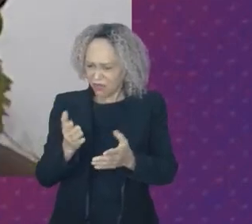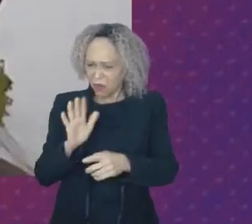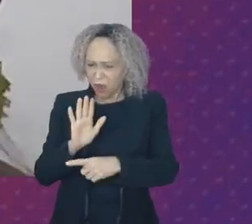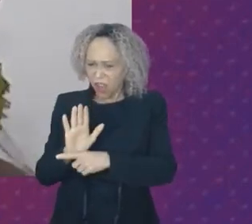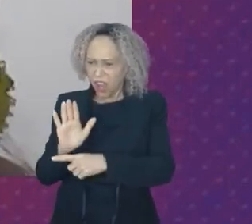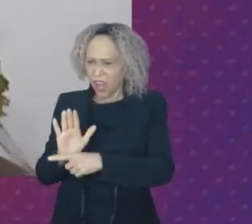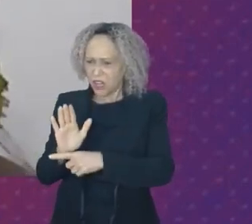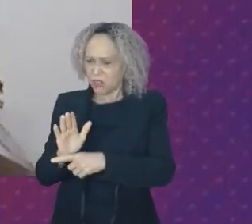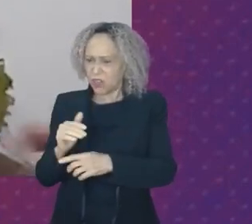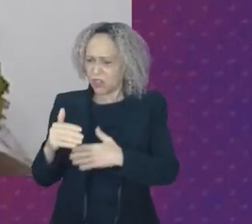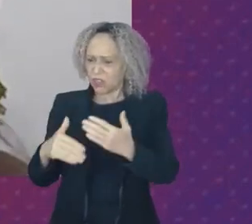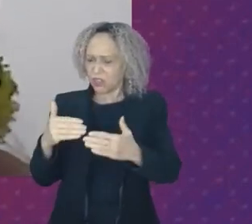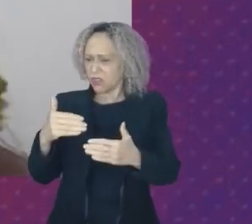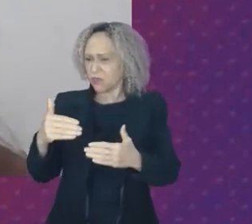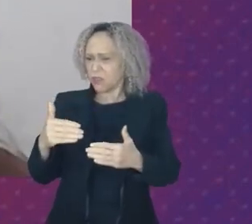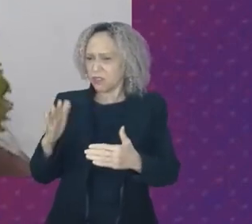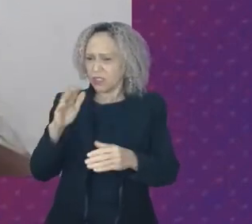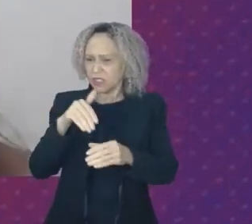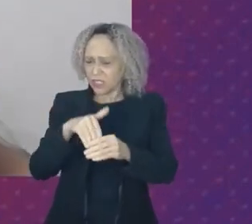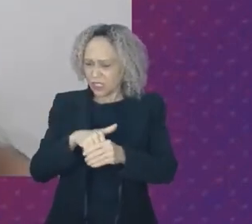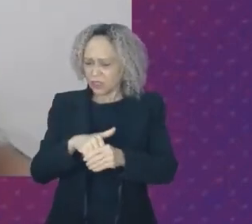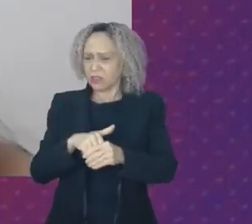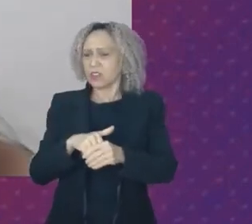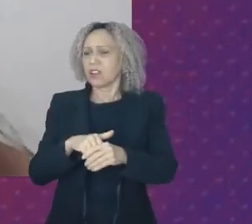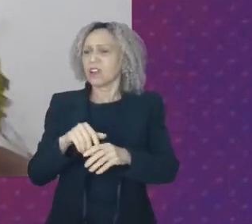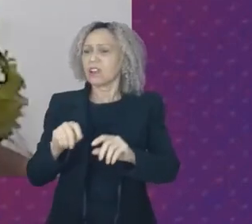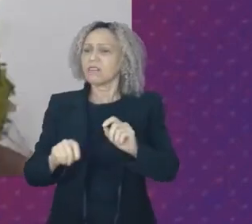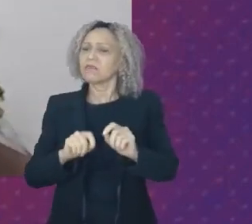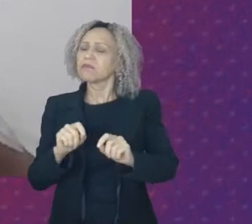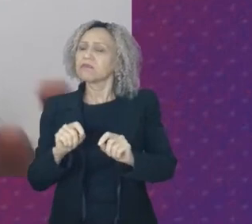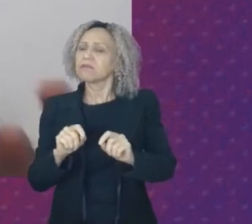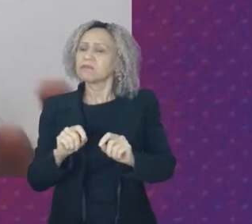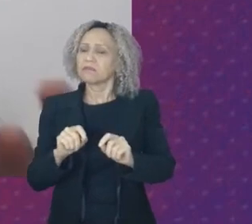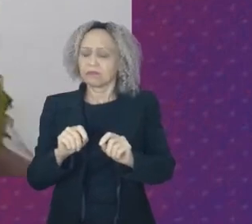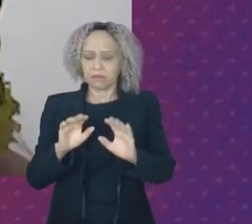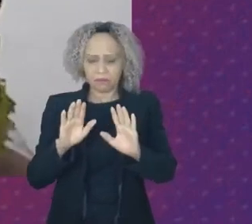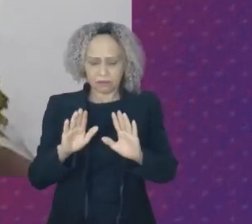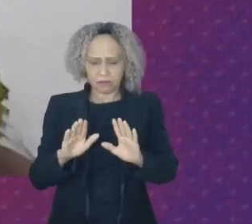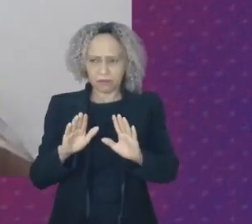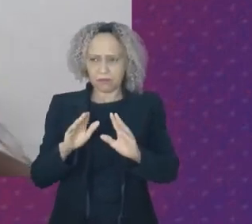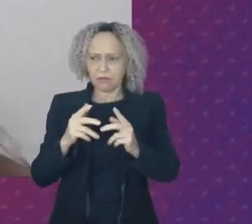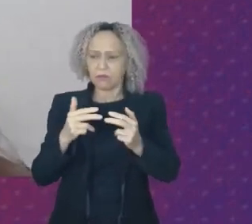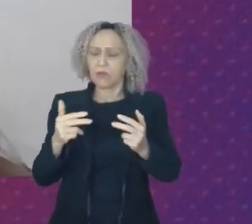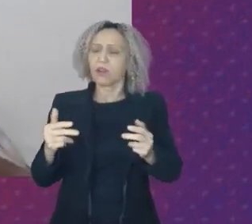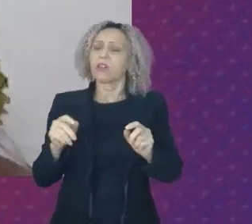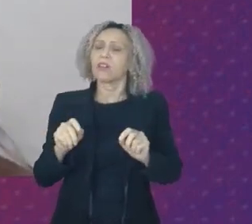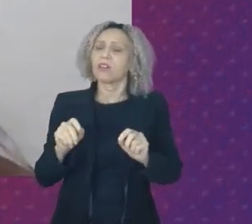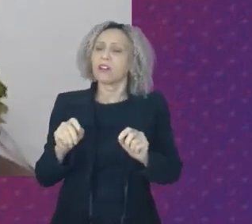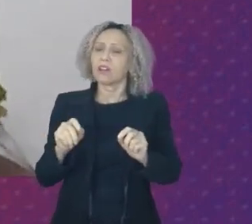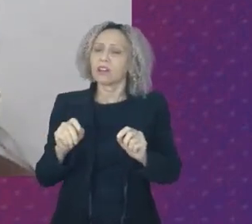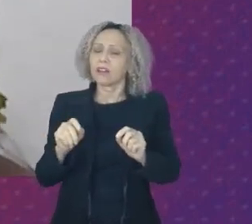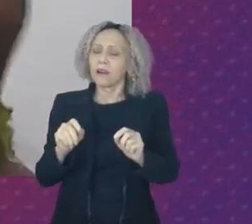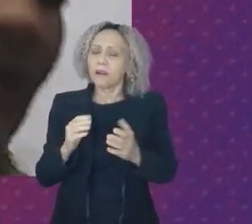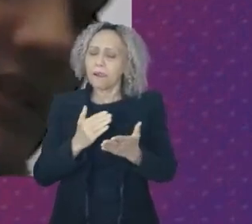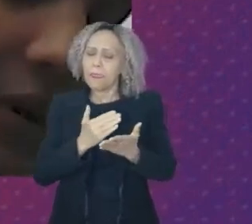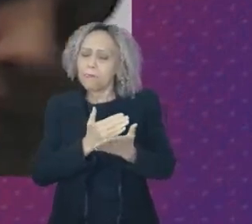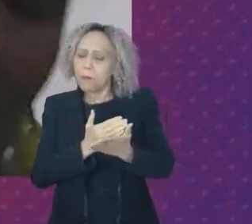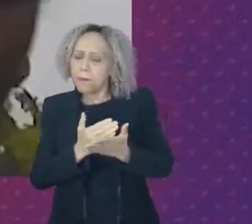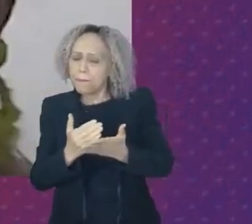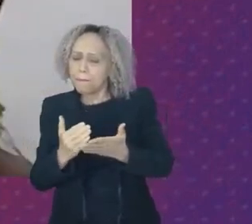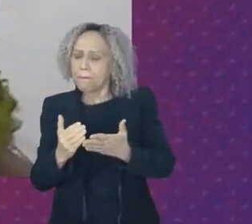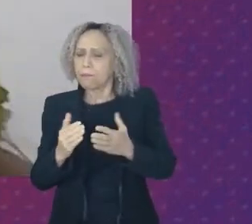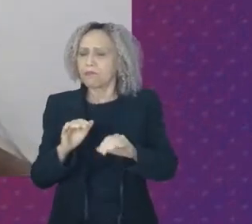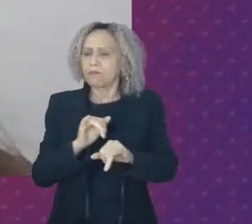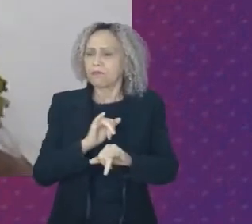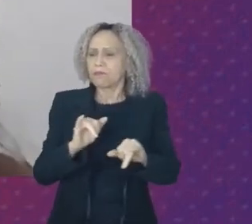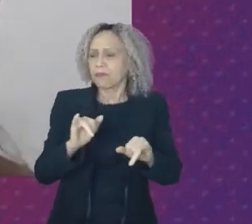contribuir nesse processo eleitoral de construção, que uma coisa é o início do processo eleitoral. Você